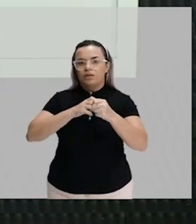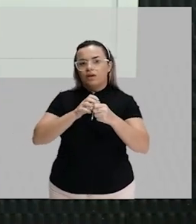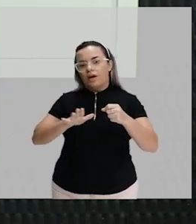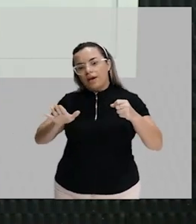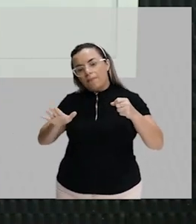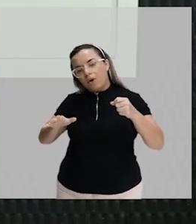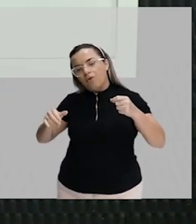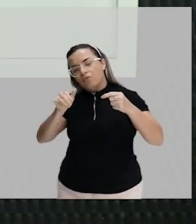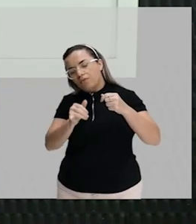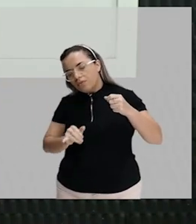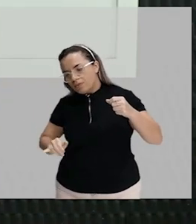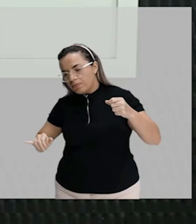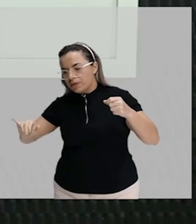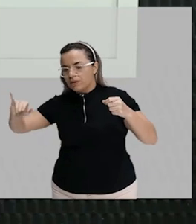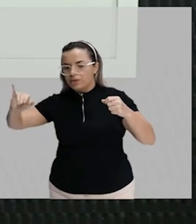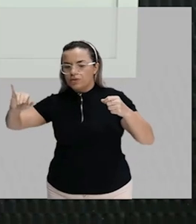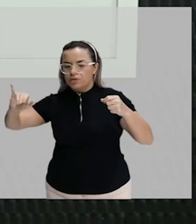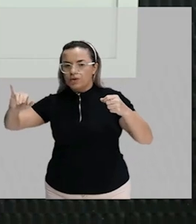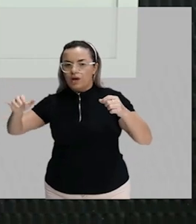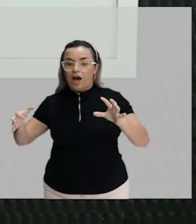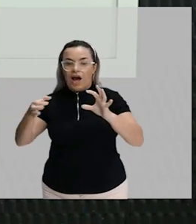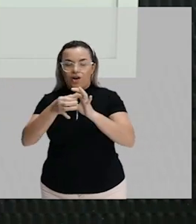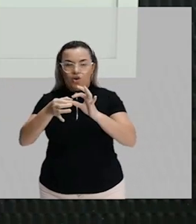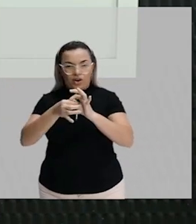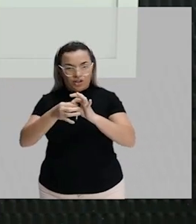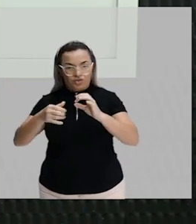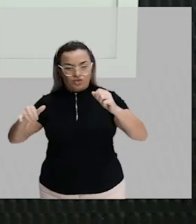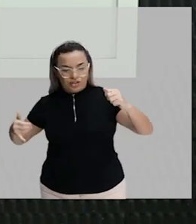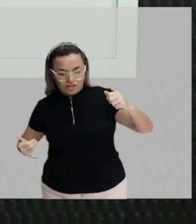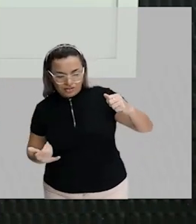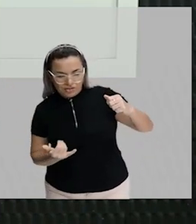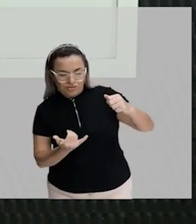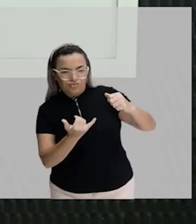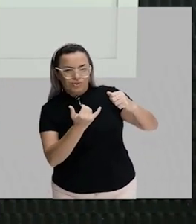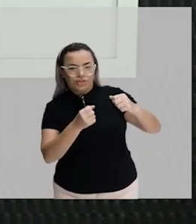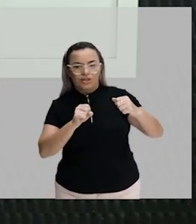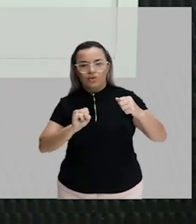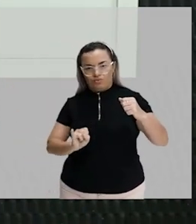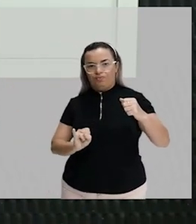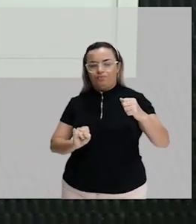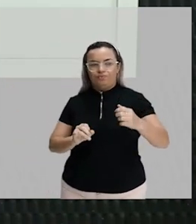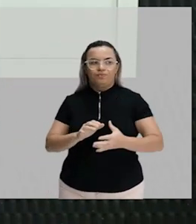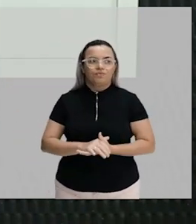então eu vou analisar o sentido oposto no movimento ó corrente elétrica então lá no